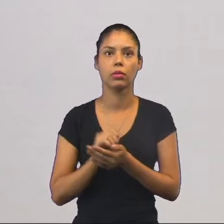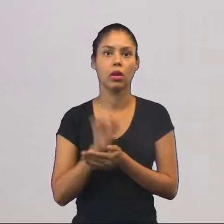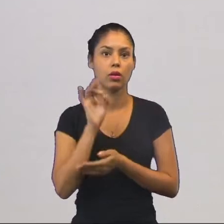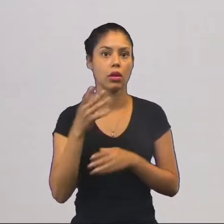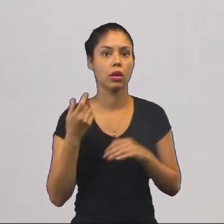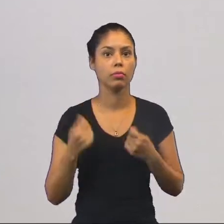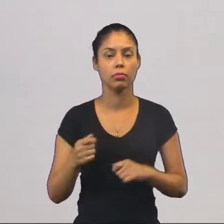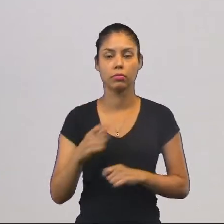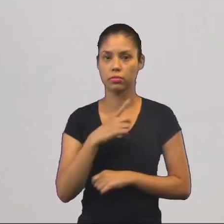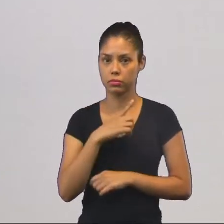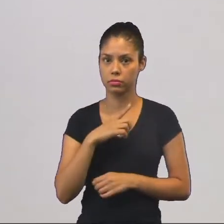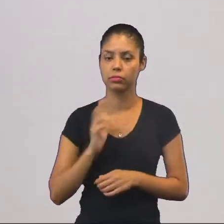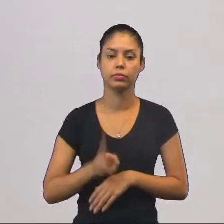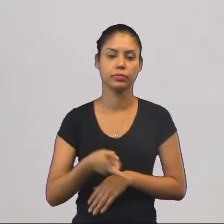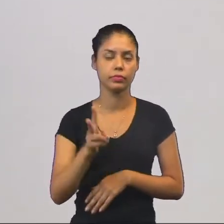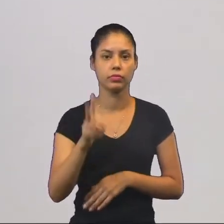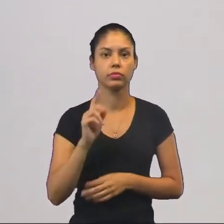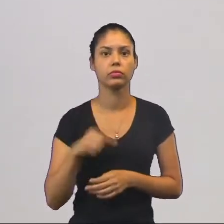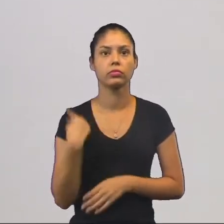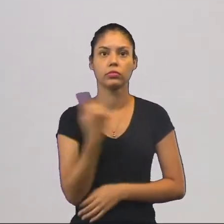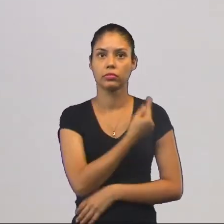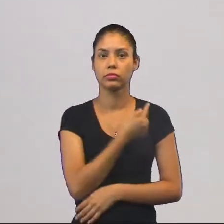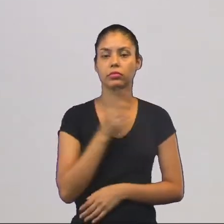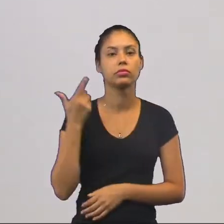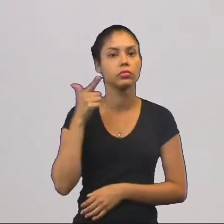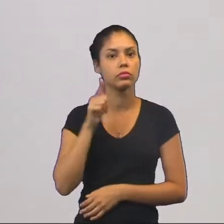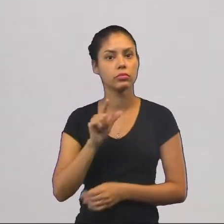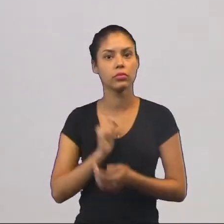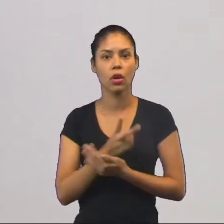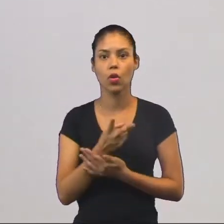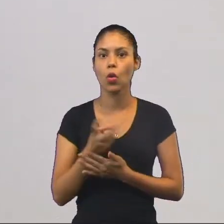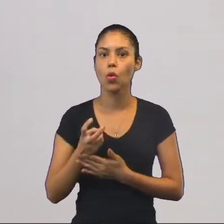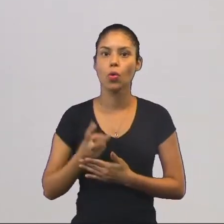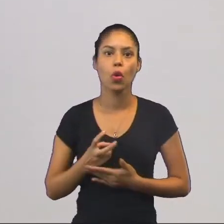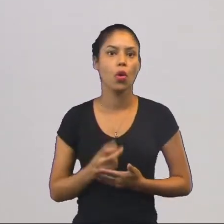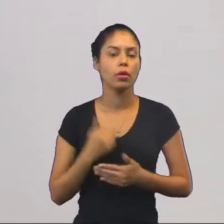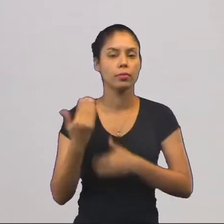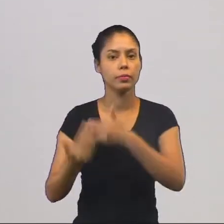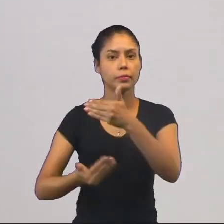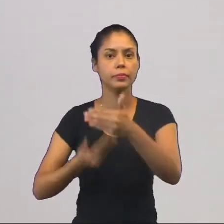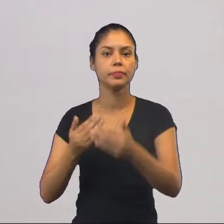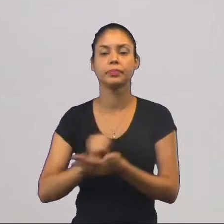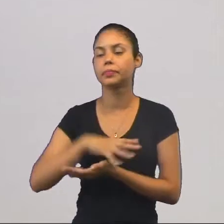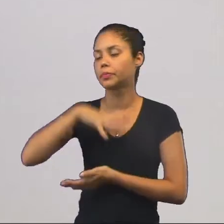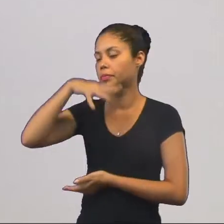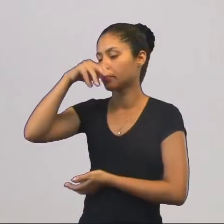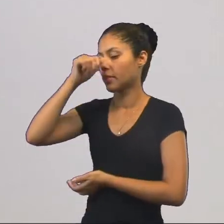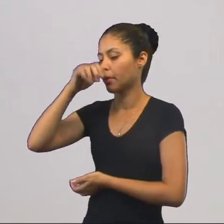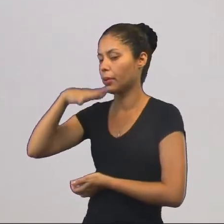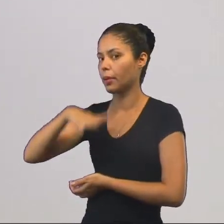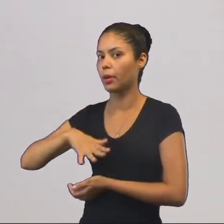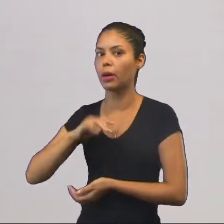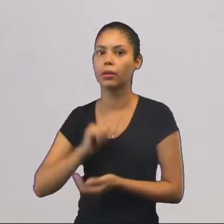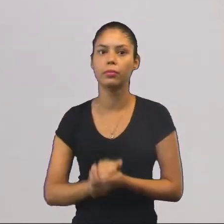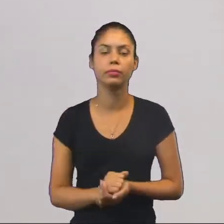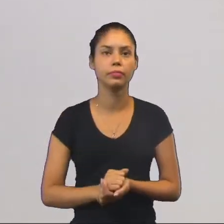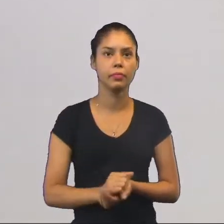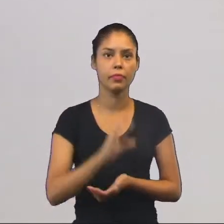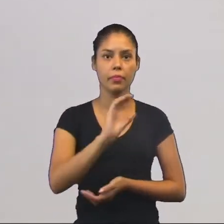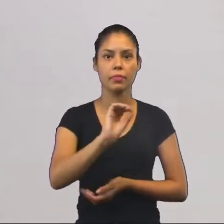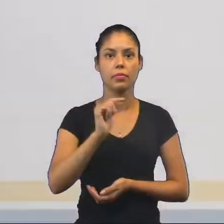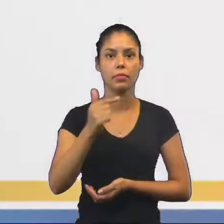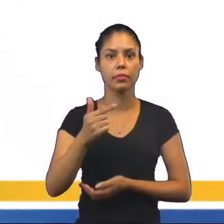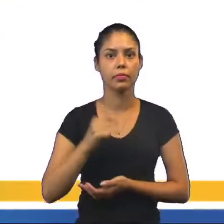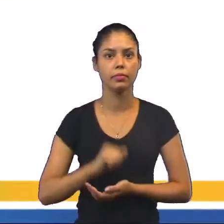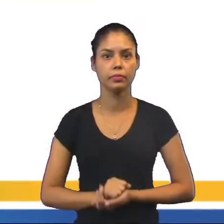quem precisa permanecer e que nós vamos conseguir absorver através do processo de inspiração vai ser o